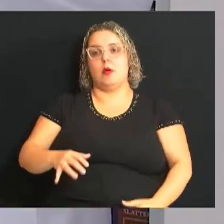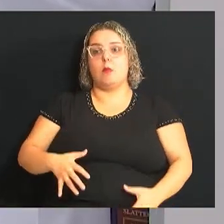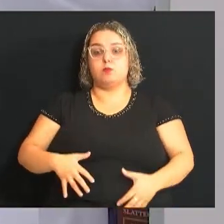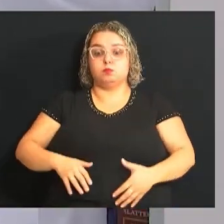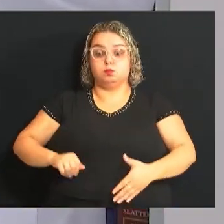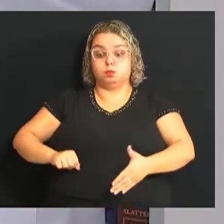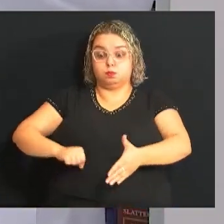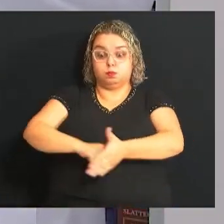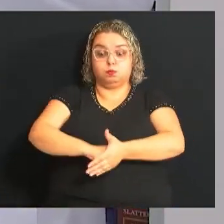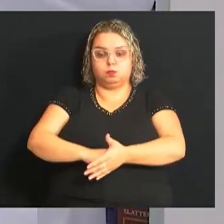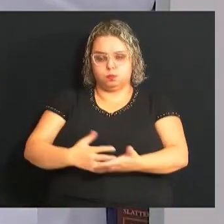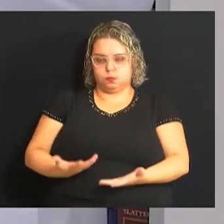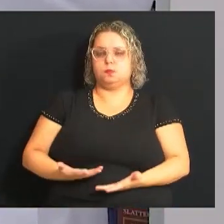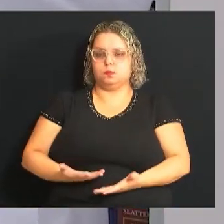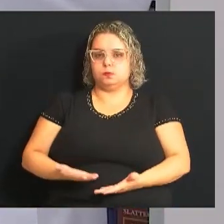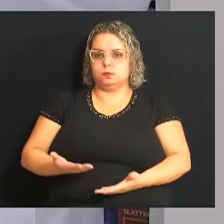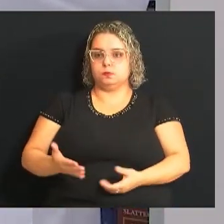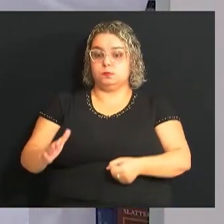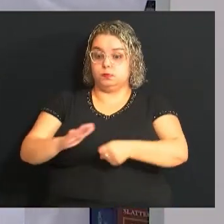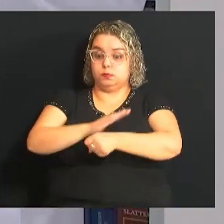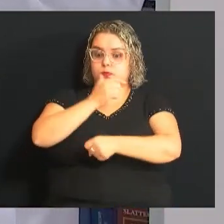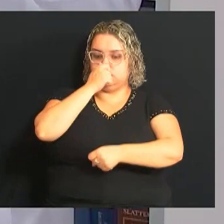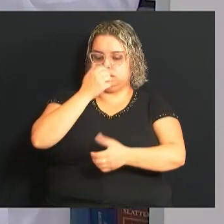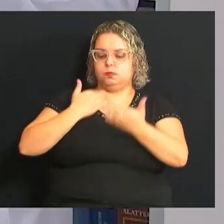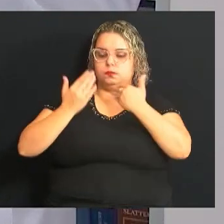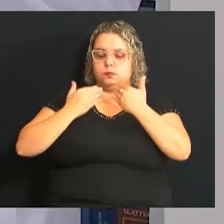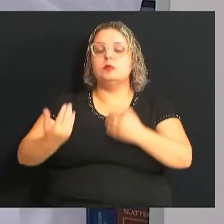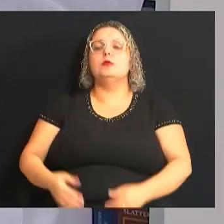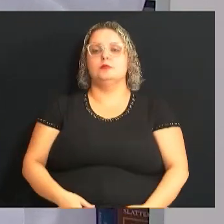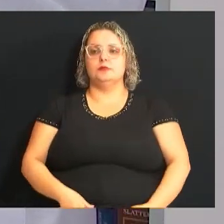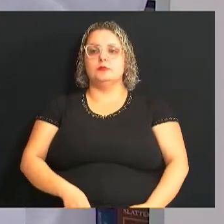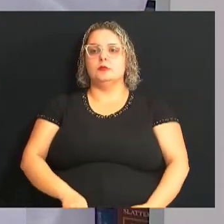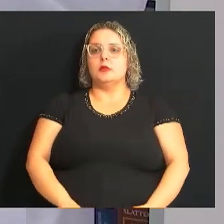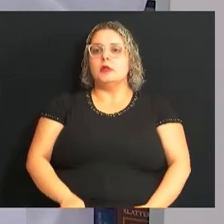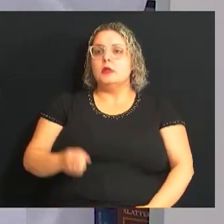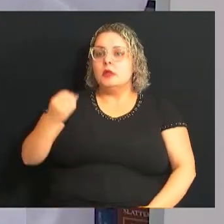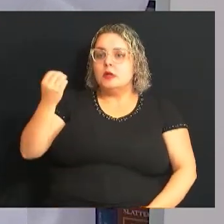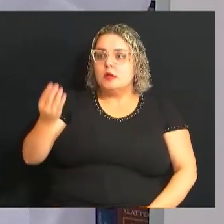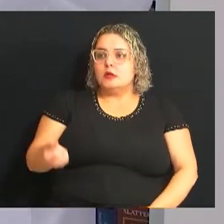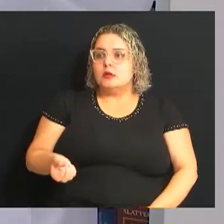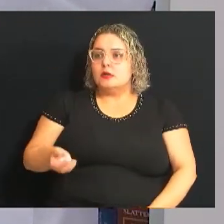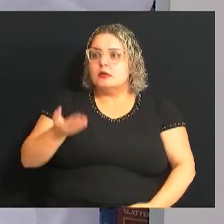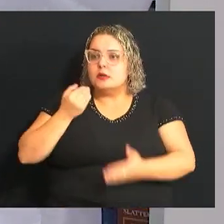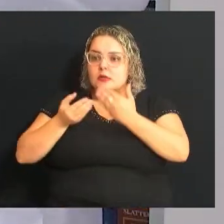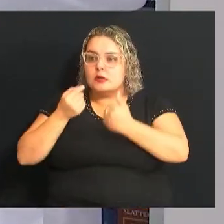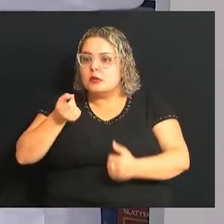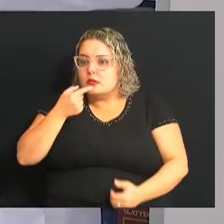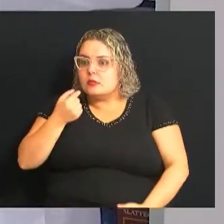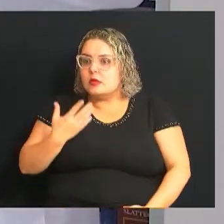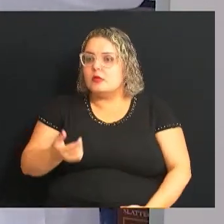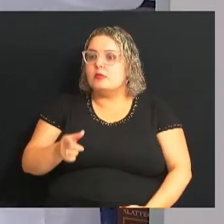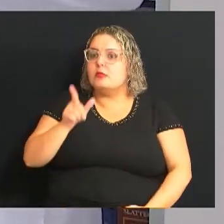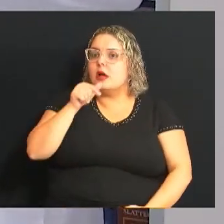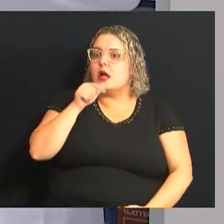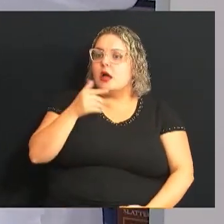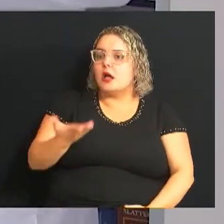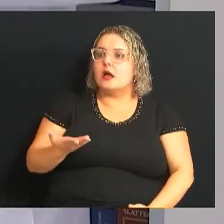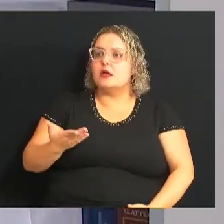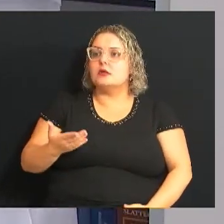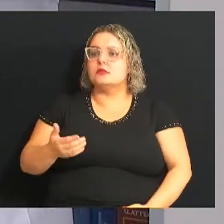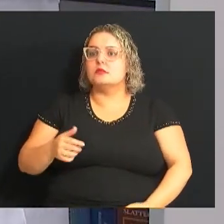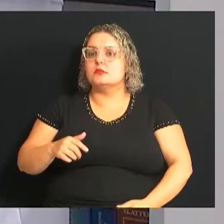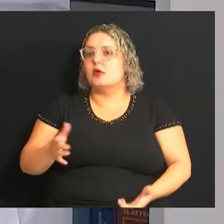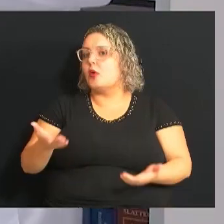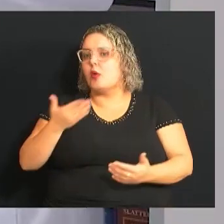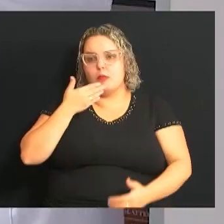de comida. Mas durante a viagem seria interessante dar um petisquinho, uma água só para ele hidratar, ou